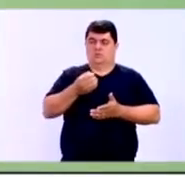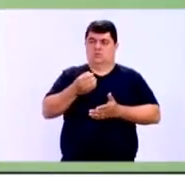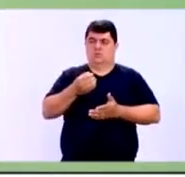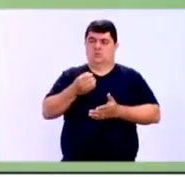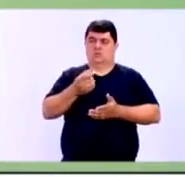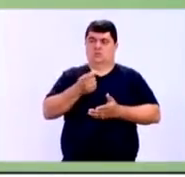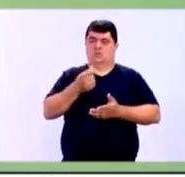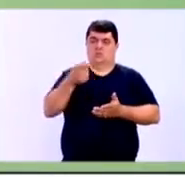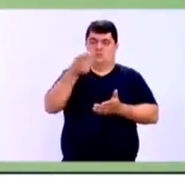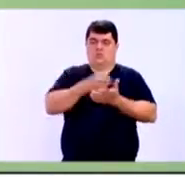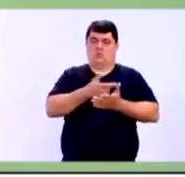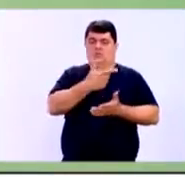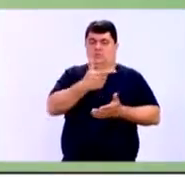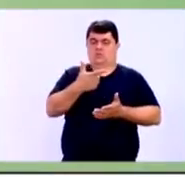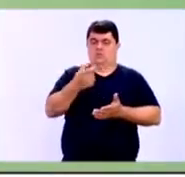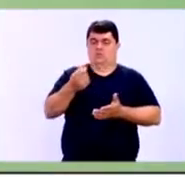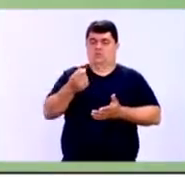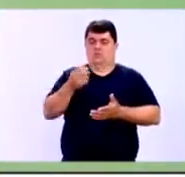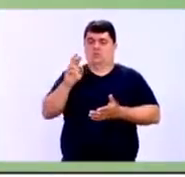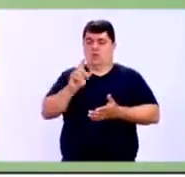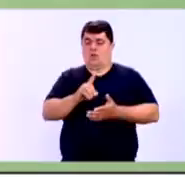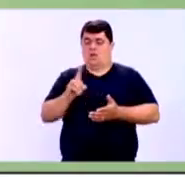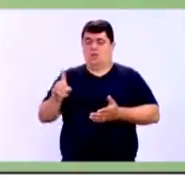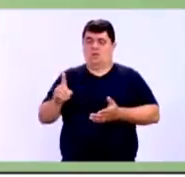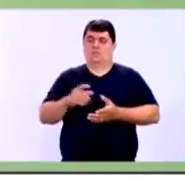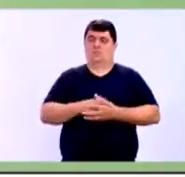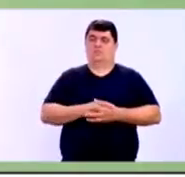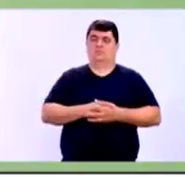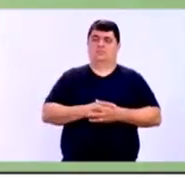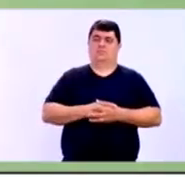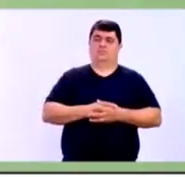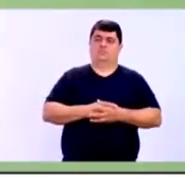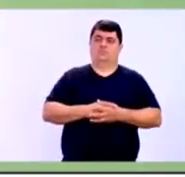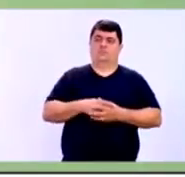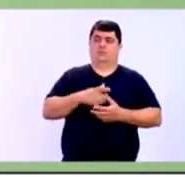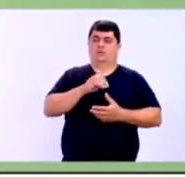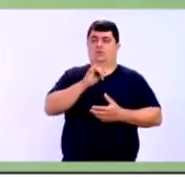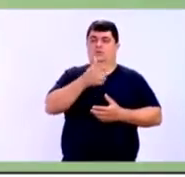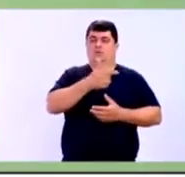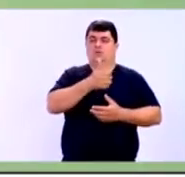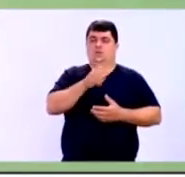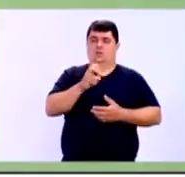unidades a R$220 cada uma. No dia 15,